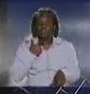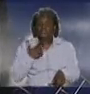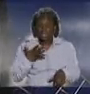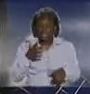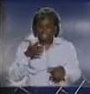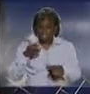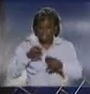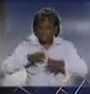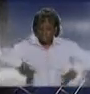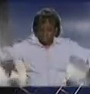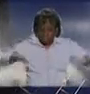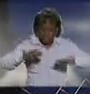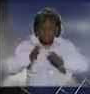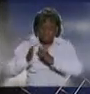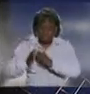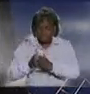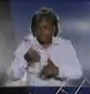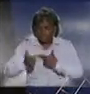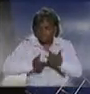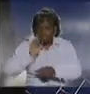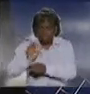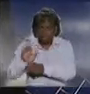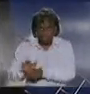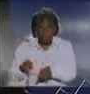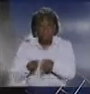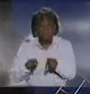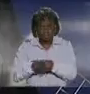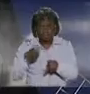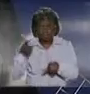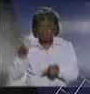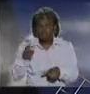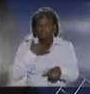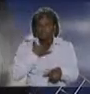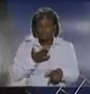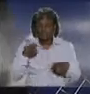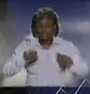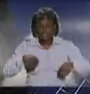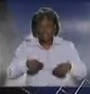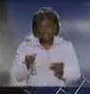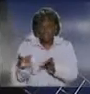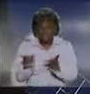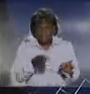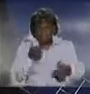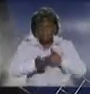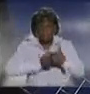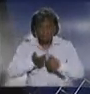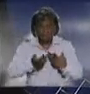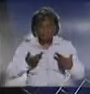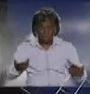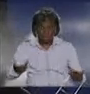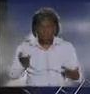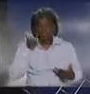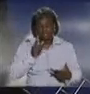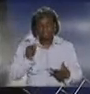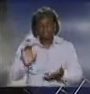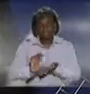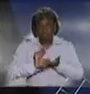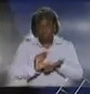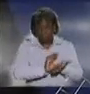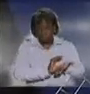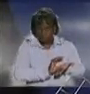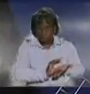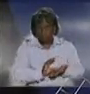vai realizar uma ação no seu território, até os negócios de fato, que vivem pela venda de produtos ou serviços e se remuneram